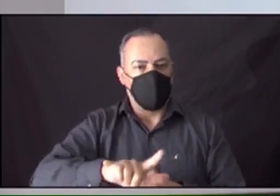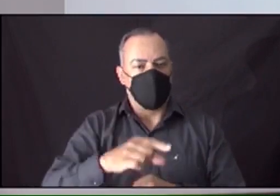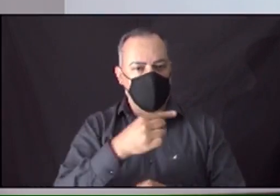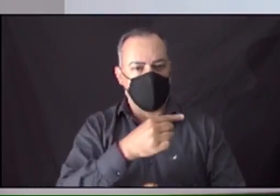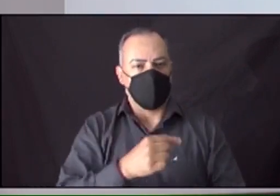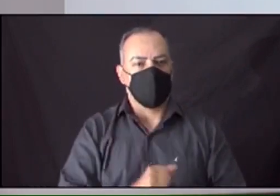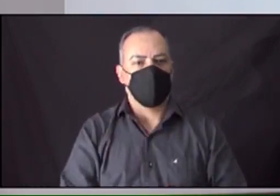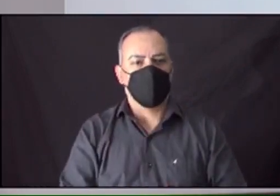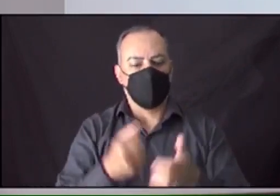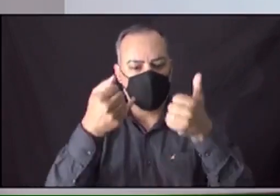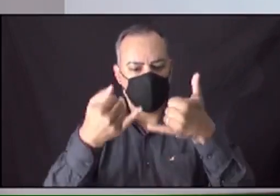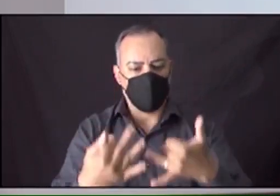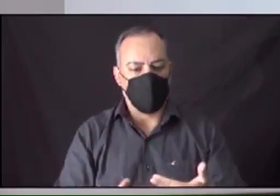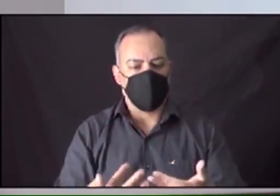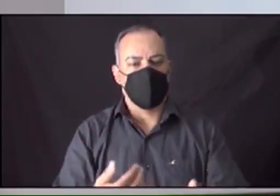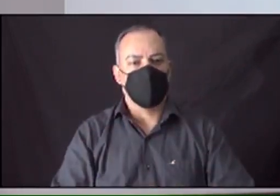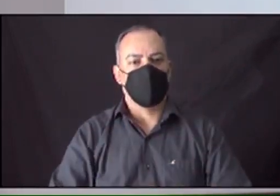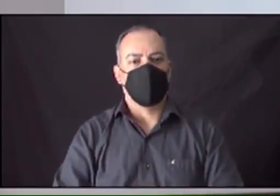epidemiológica e a gente conversa.